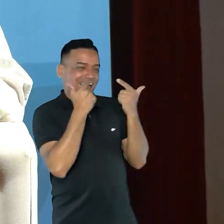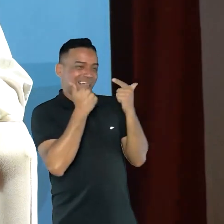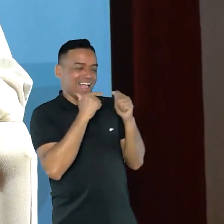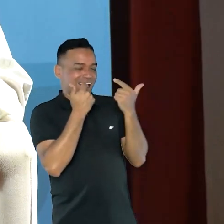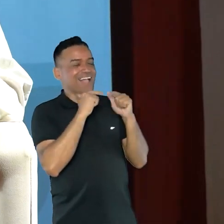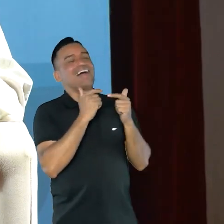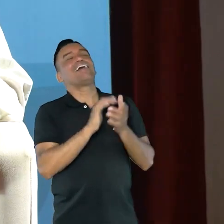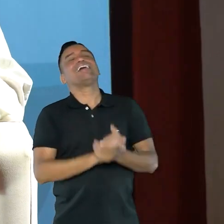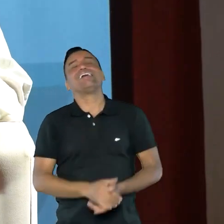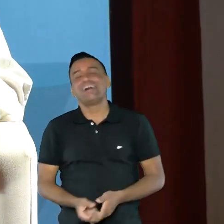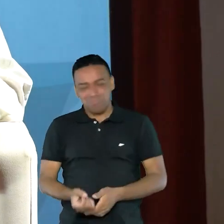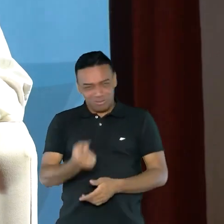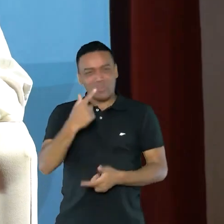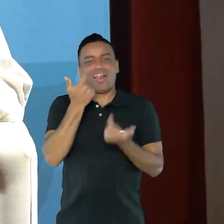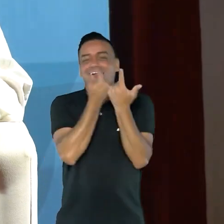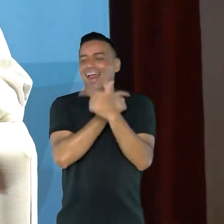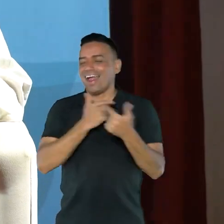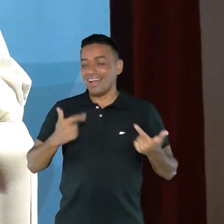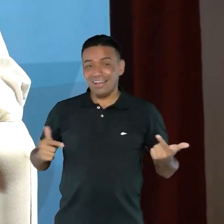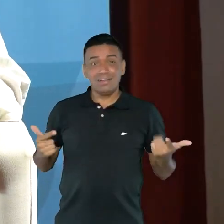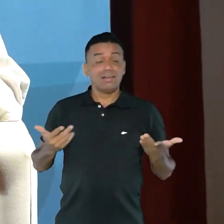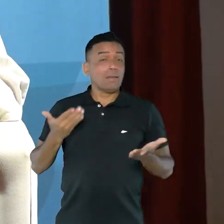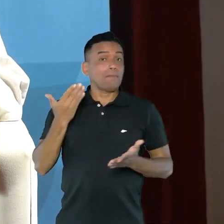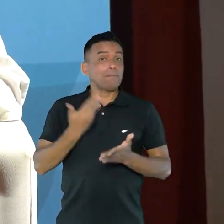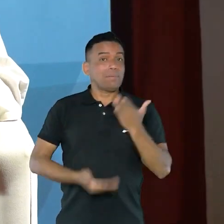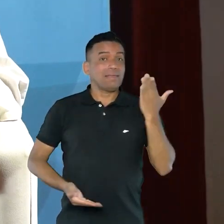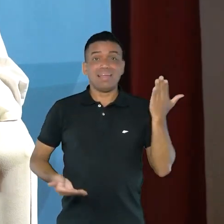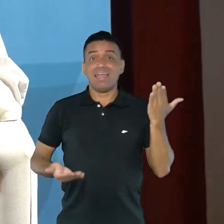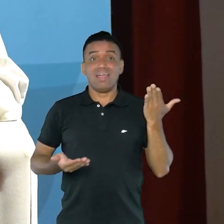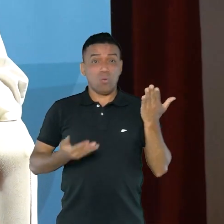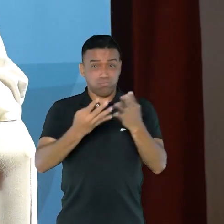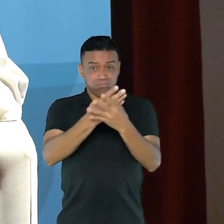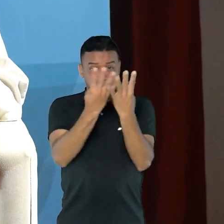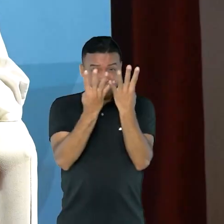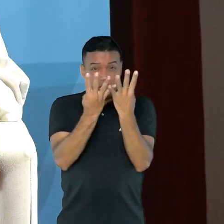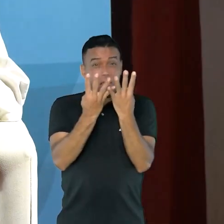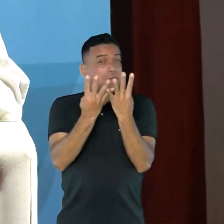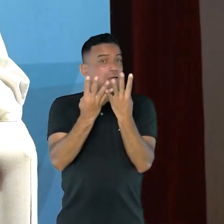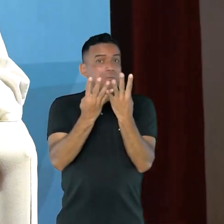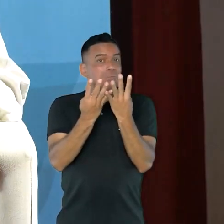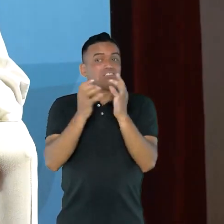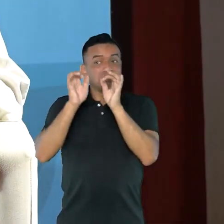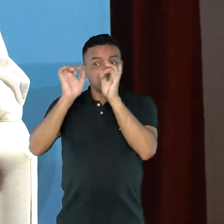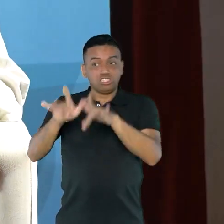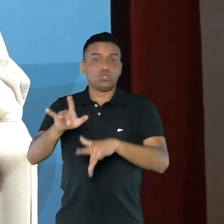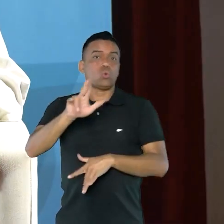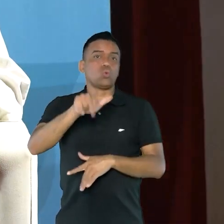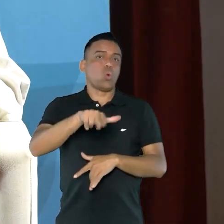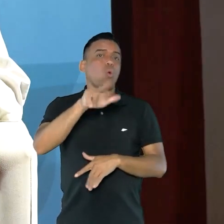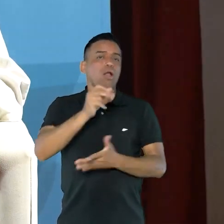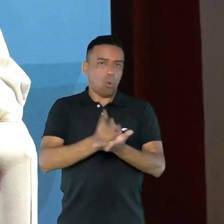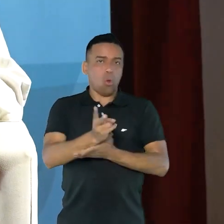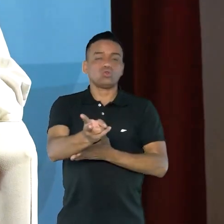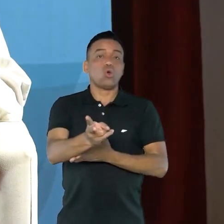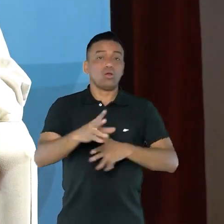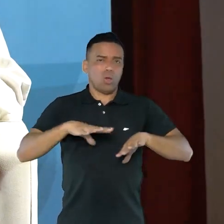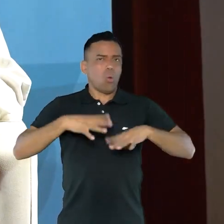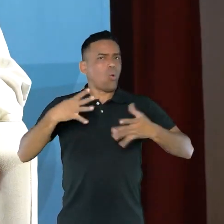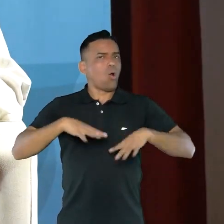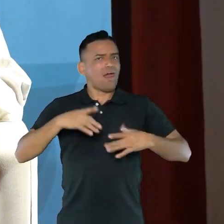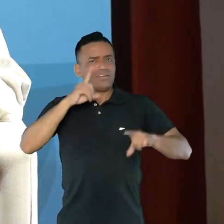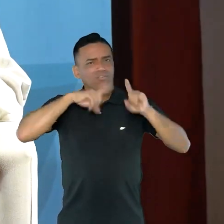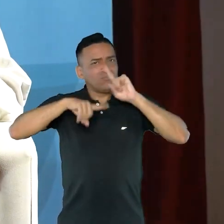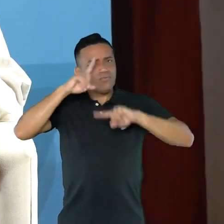ridículo e absurdo, quando perdeu as rodadas e não desistiu de jogar, há uma certa coragem que os erros